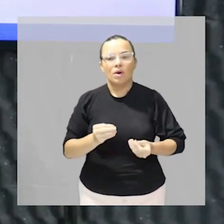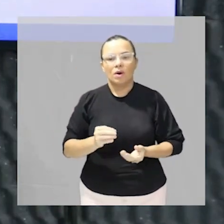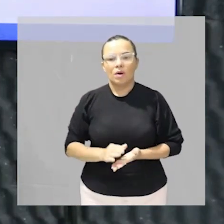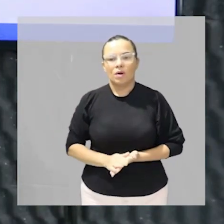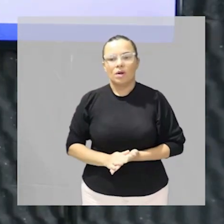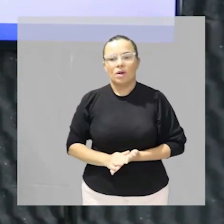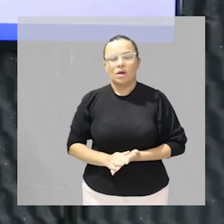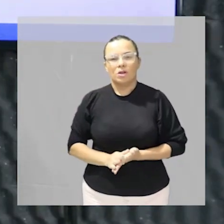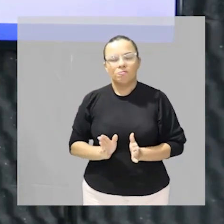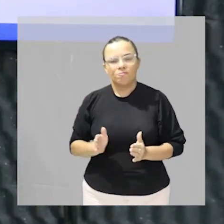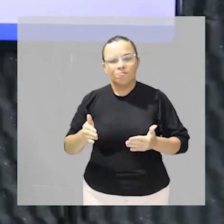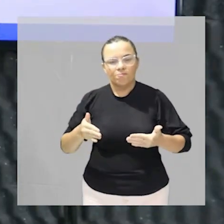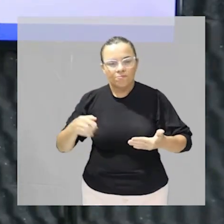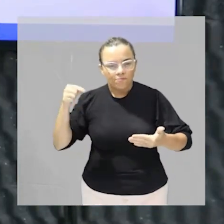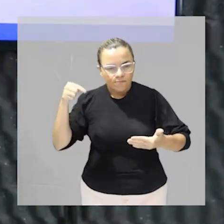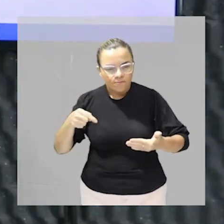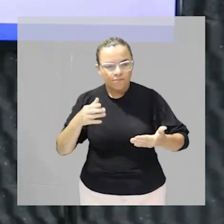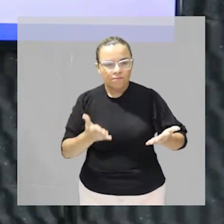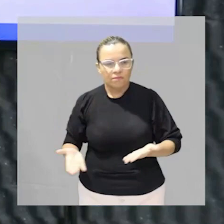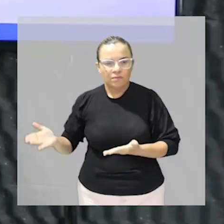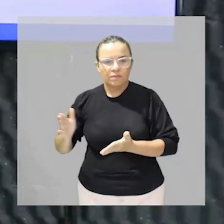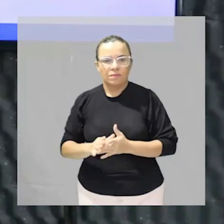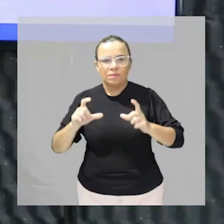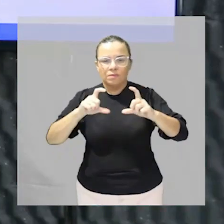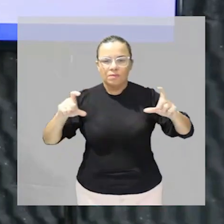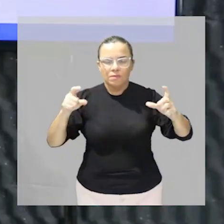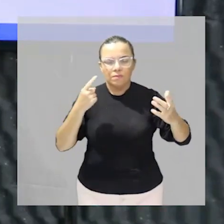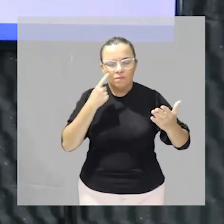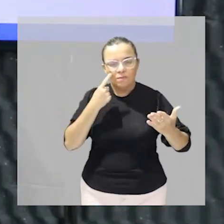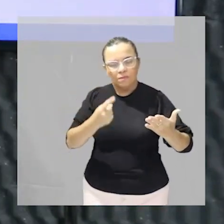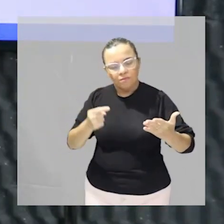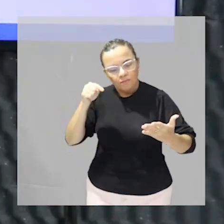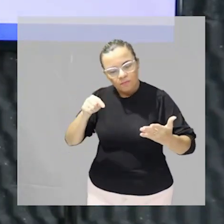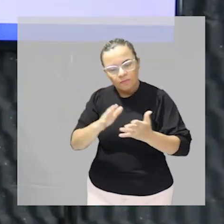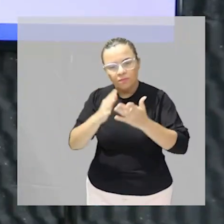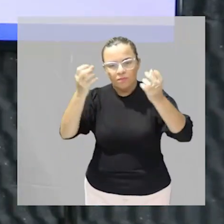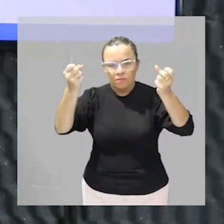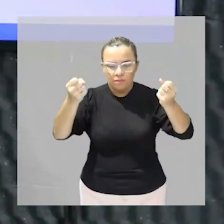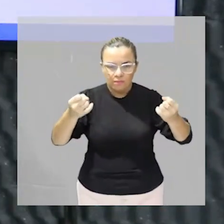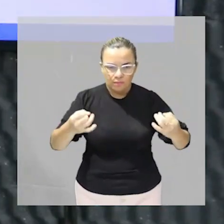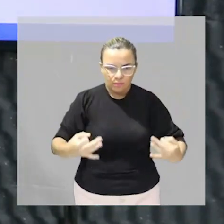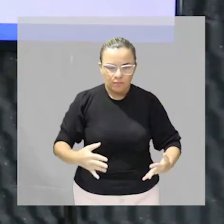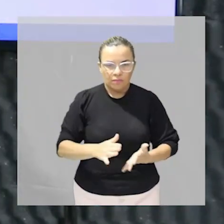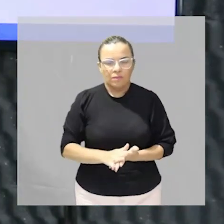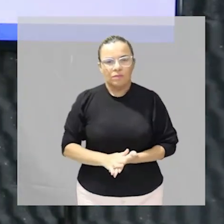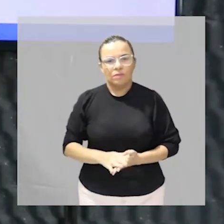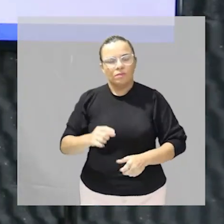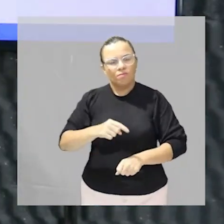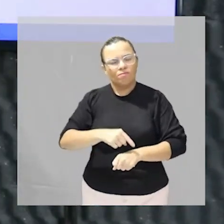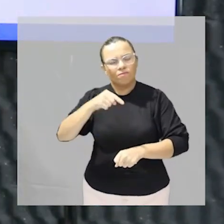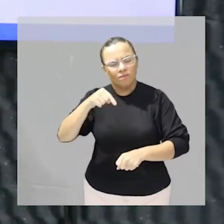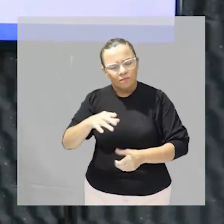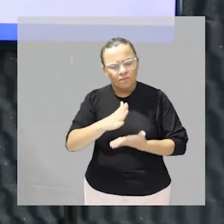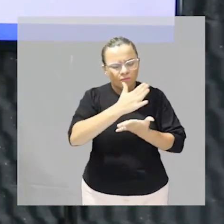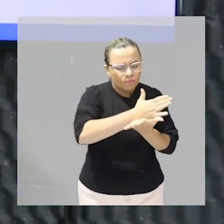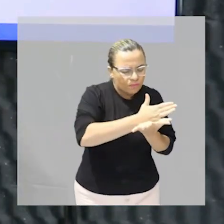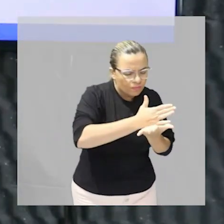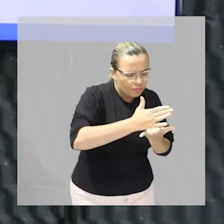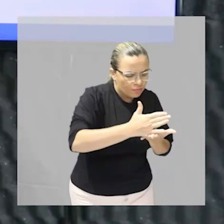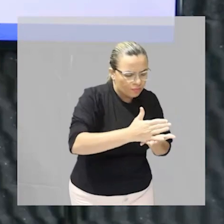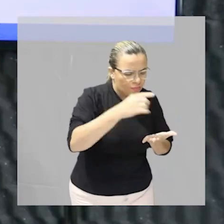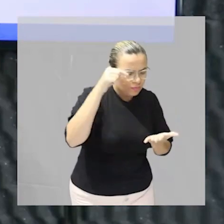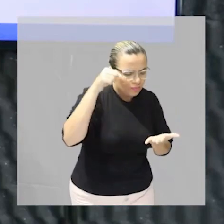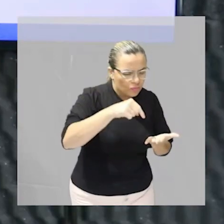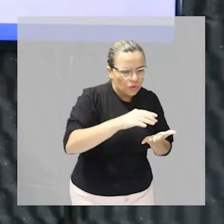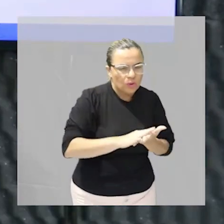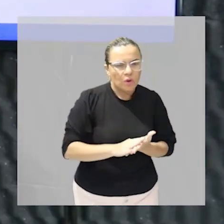direta. Observe que o fragmento, ele nos fala, no primeiro momento, ele começa a nos falar